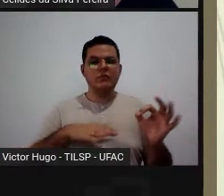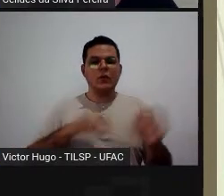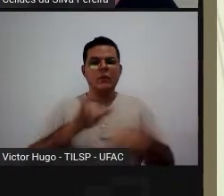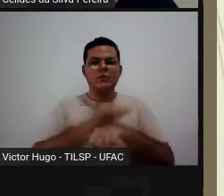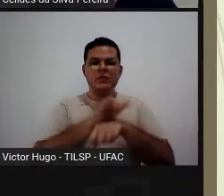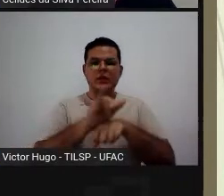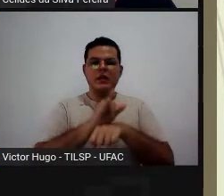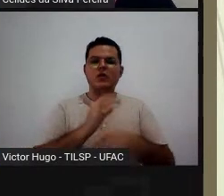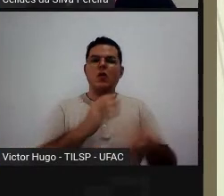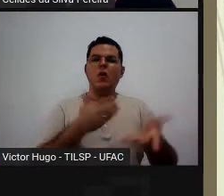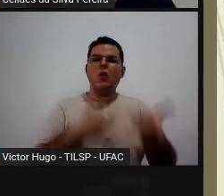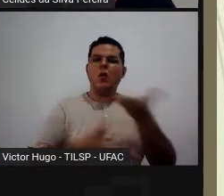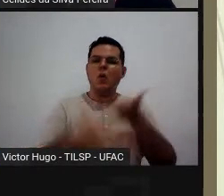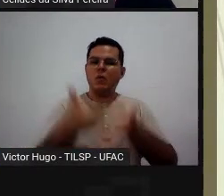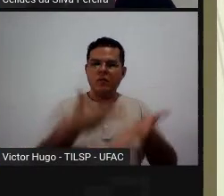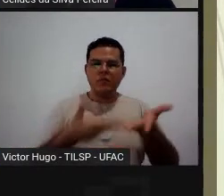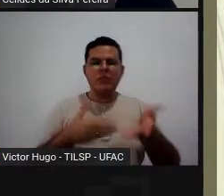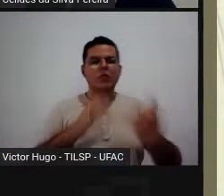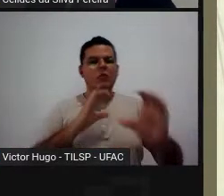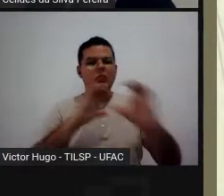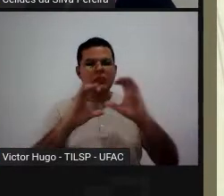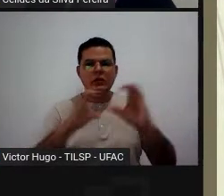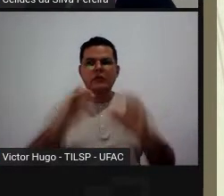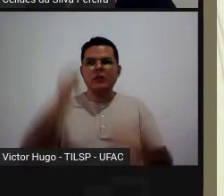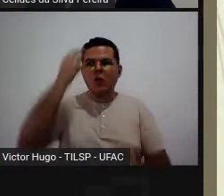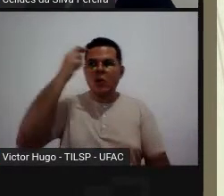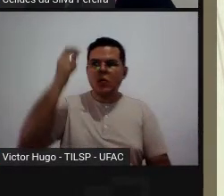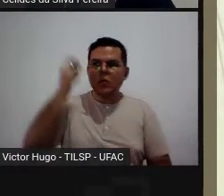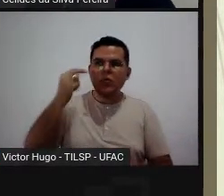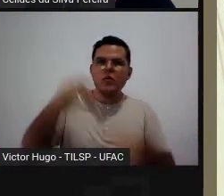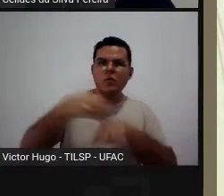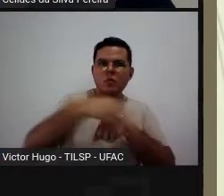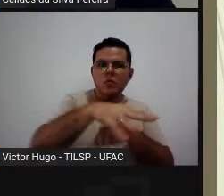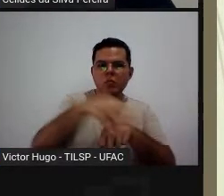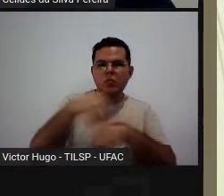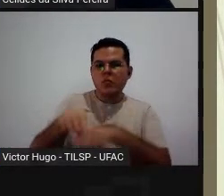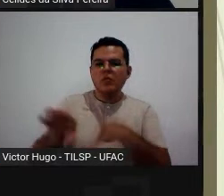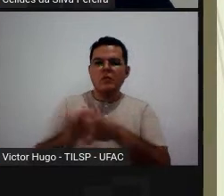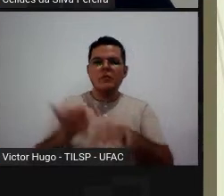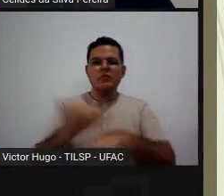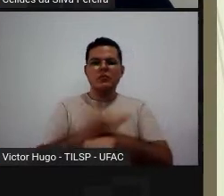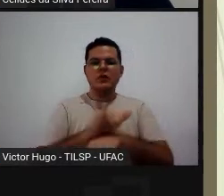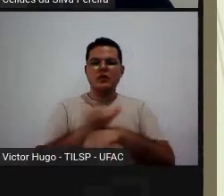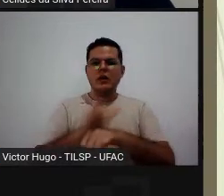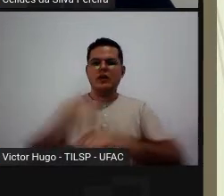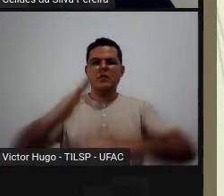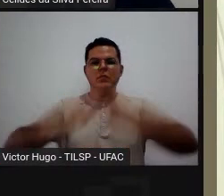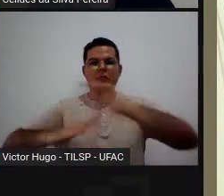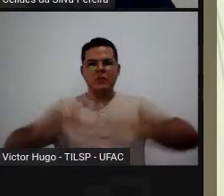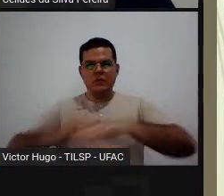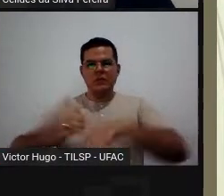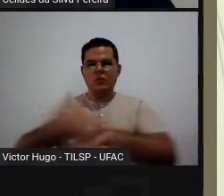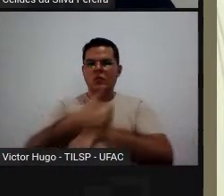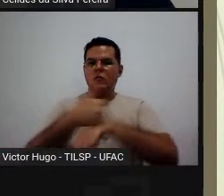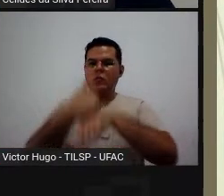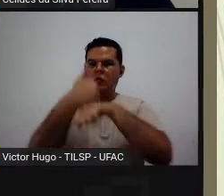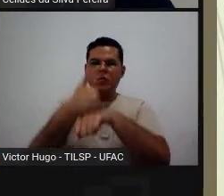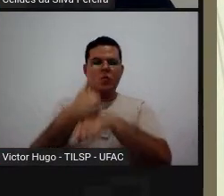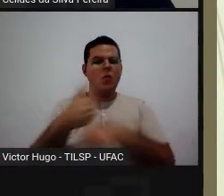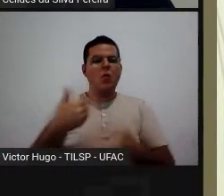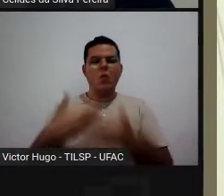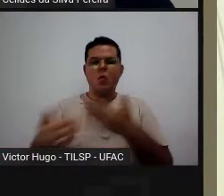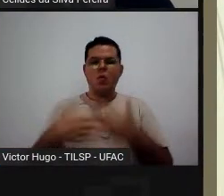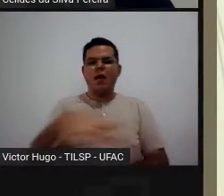cultura e instrumento para a realização profissional em qualquer ramo de atividade, habilitando no